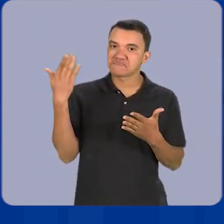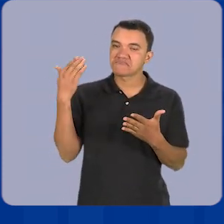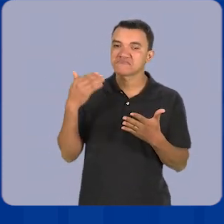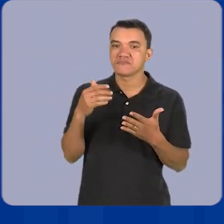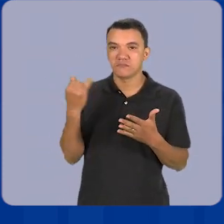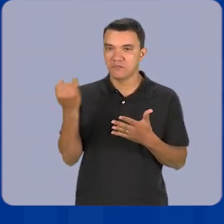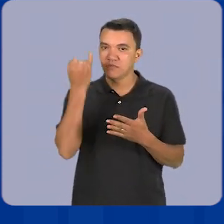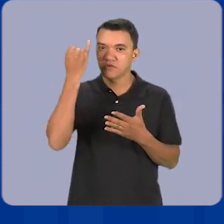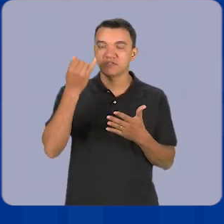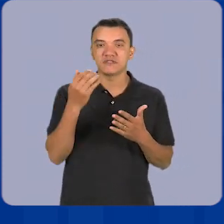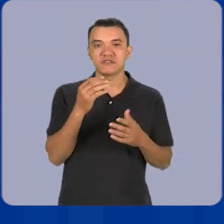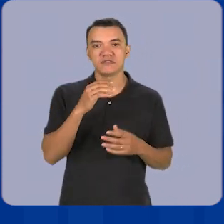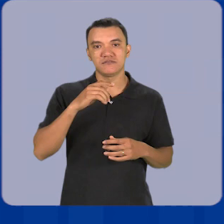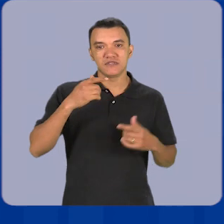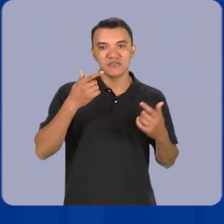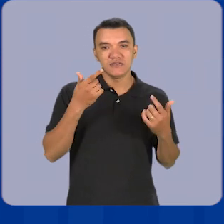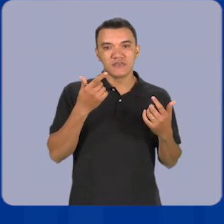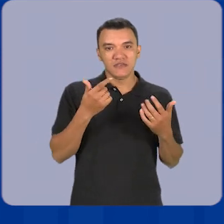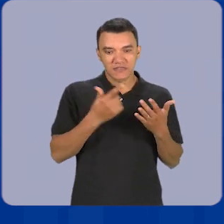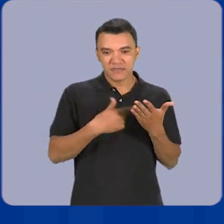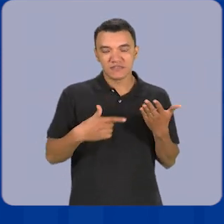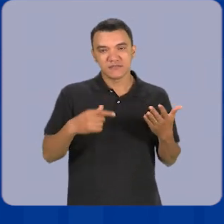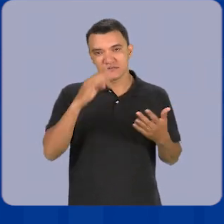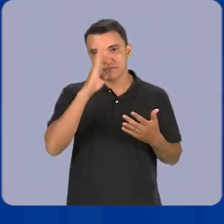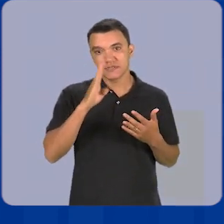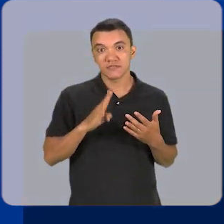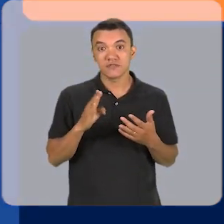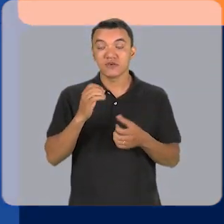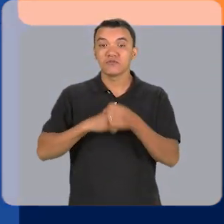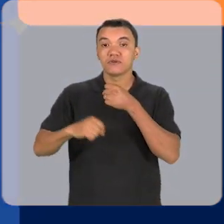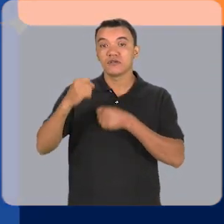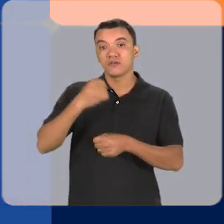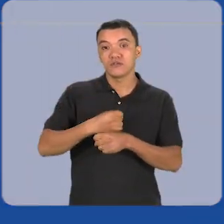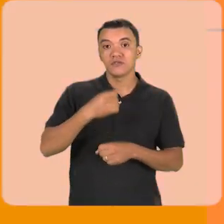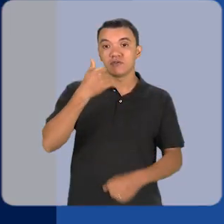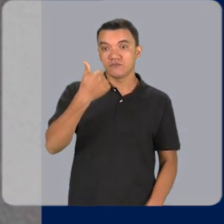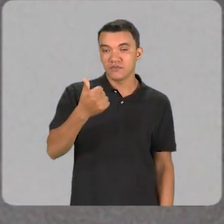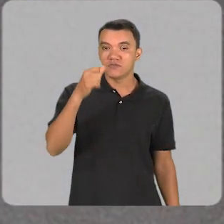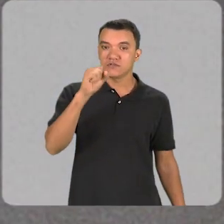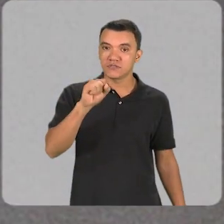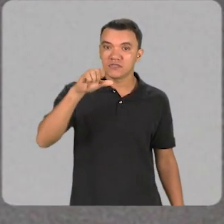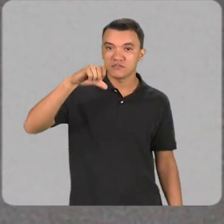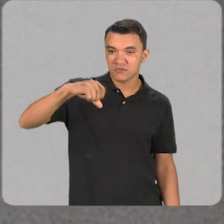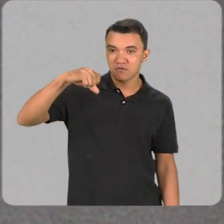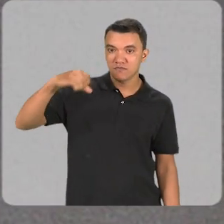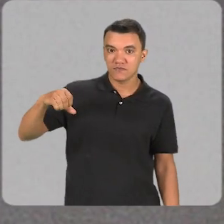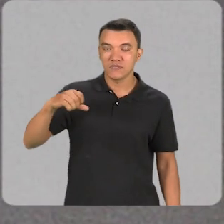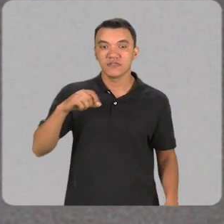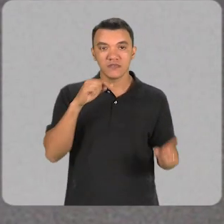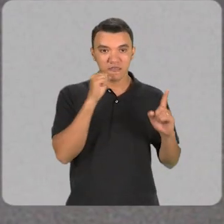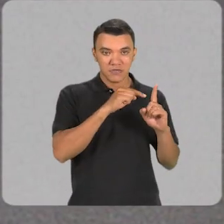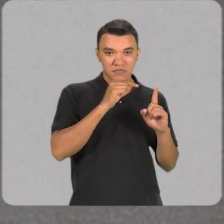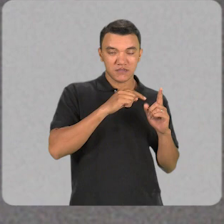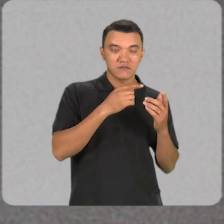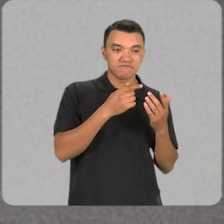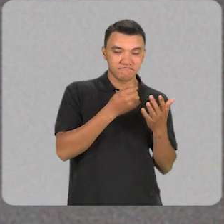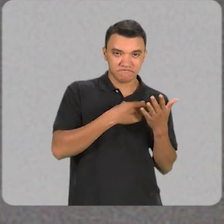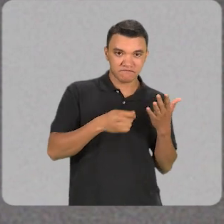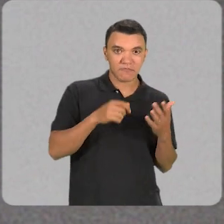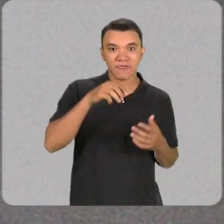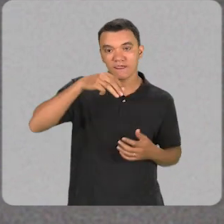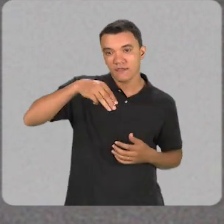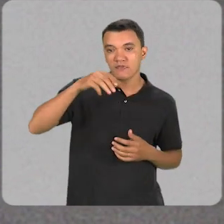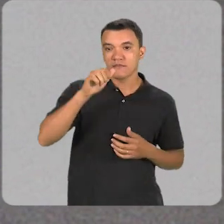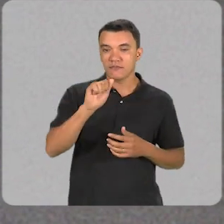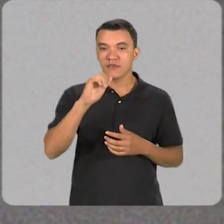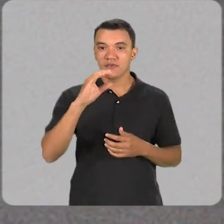foi escrito em 1899 por Machado de Assis, considerado um dos maiores nomes da literatura brasileira, e confirma o